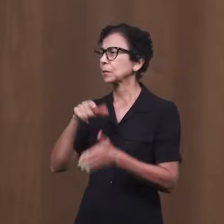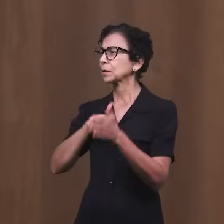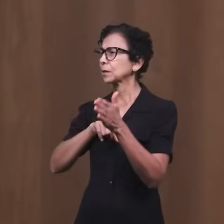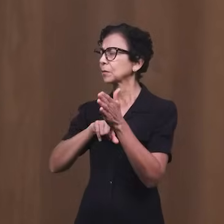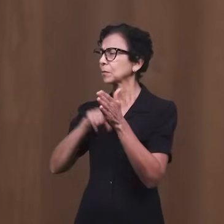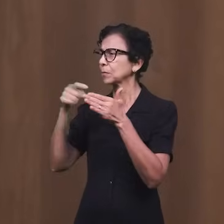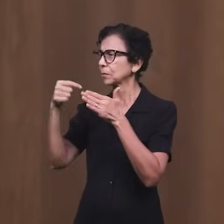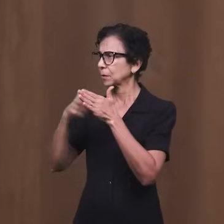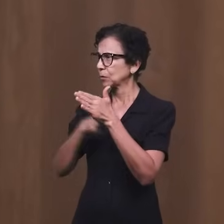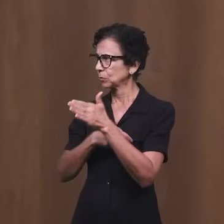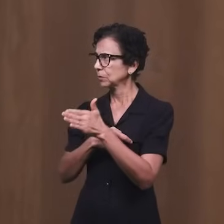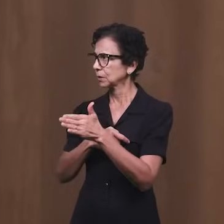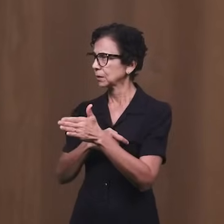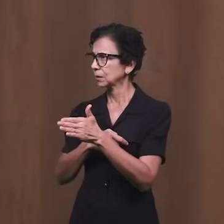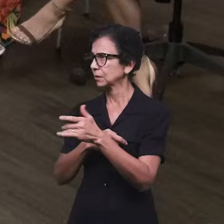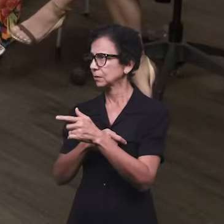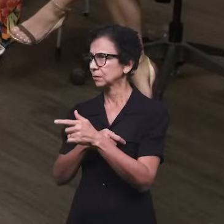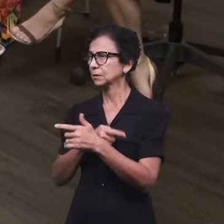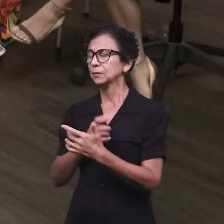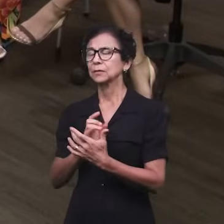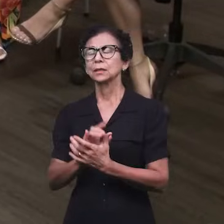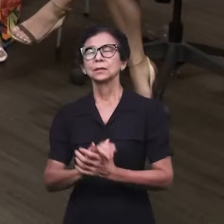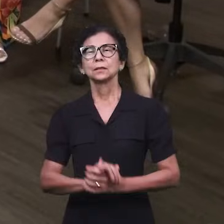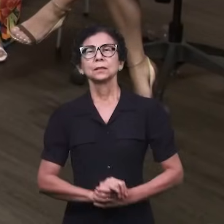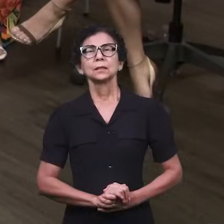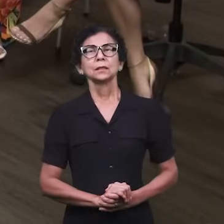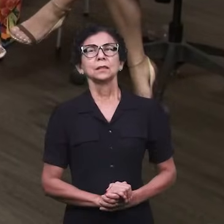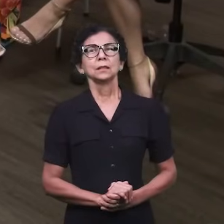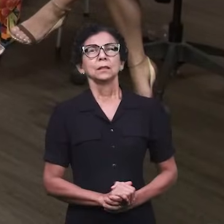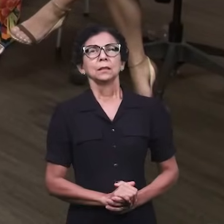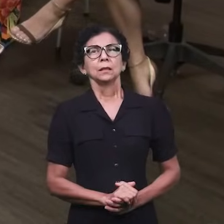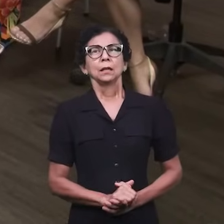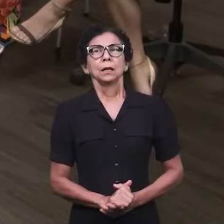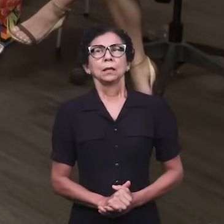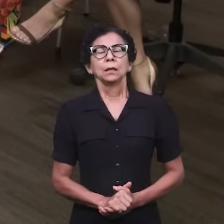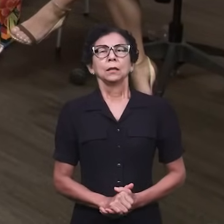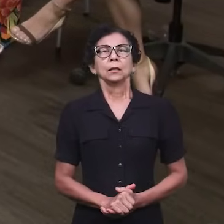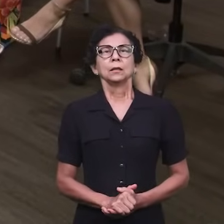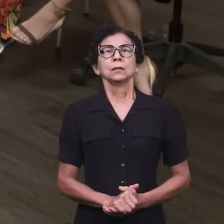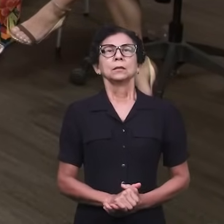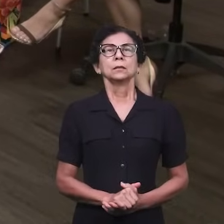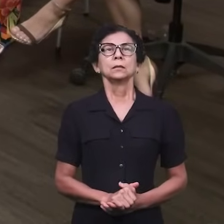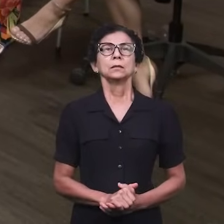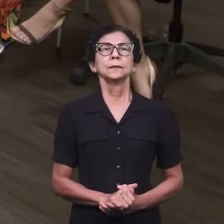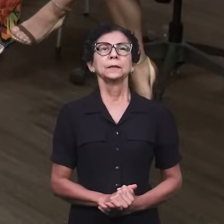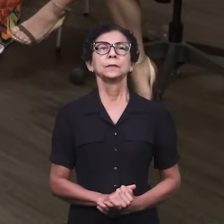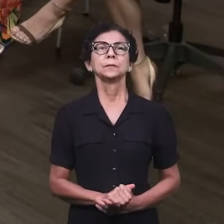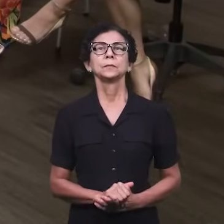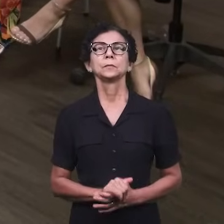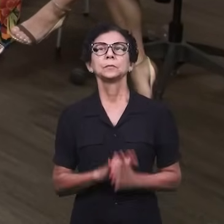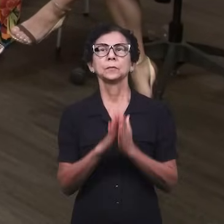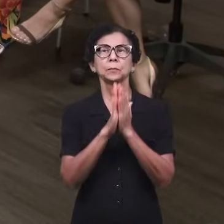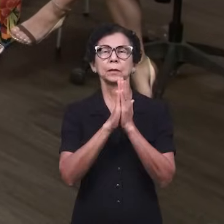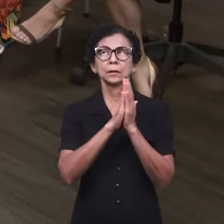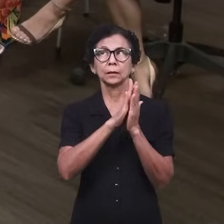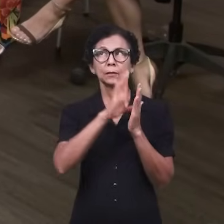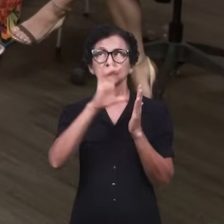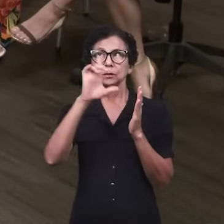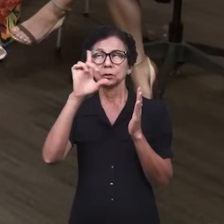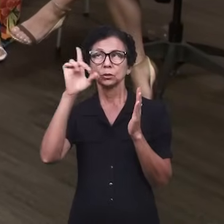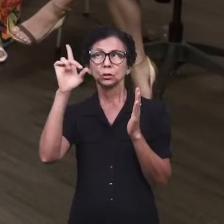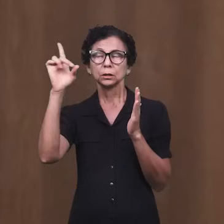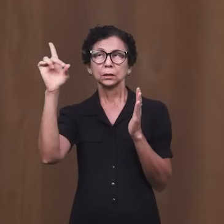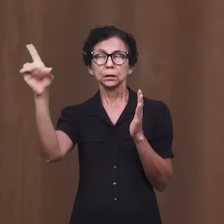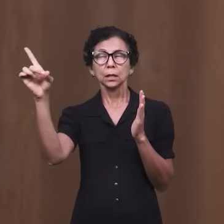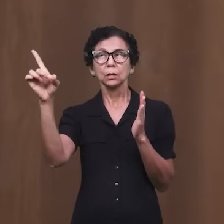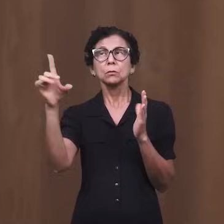espiritual como que se reflete na vida do cve a palavra de Deus ela precisa ter esse efeito de mostrar como nós